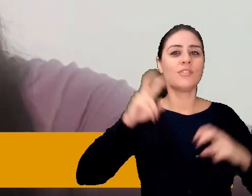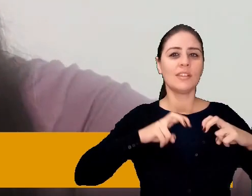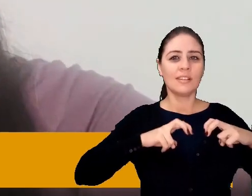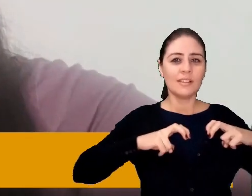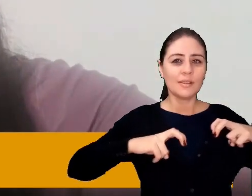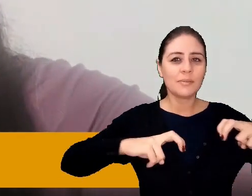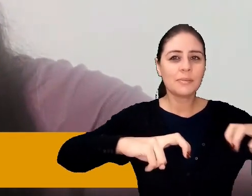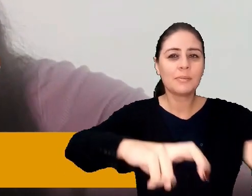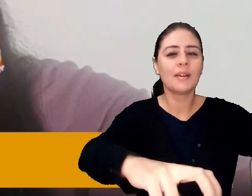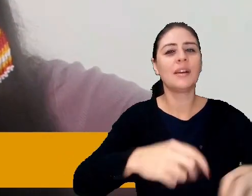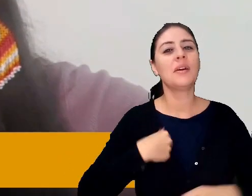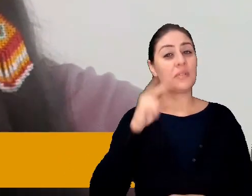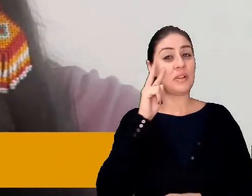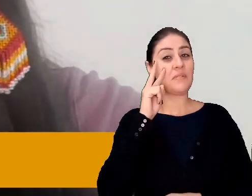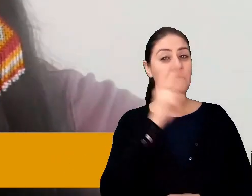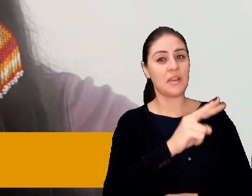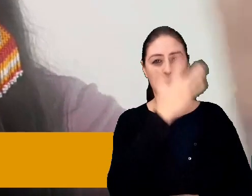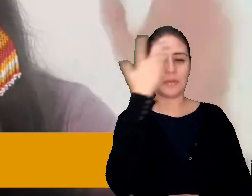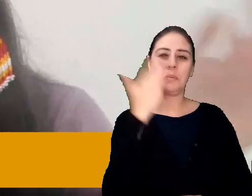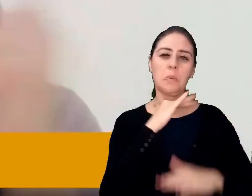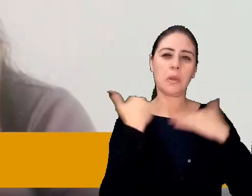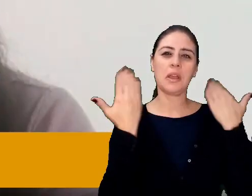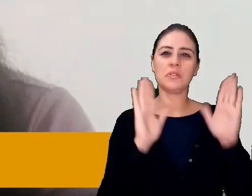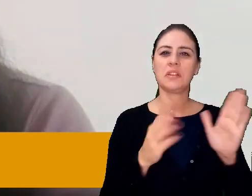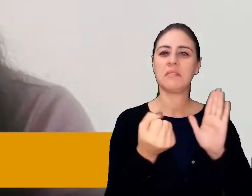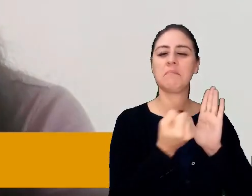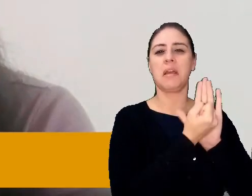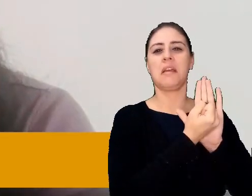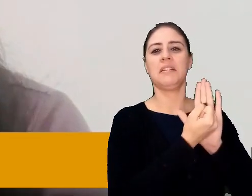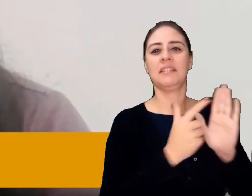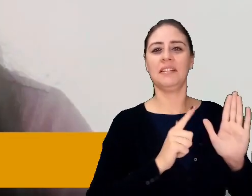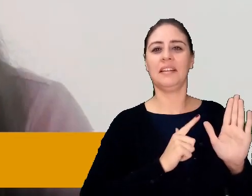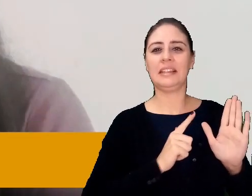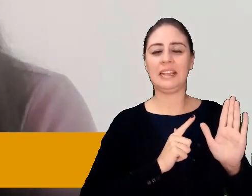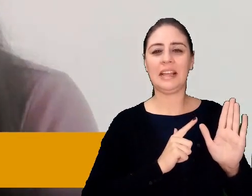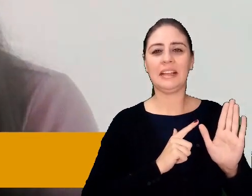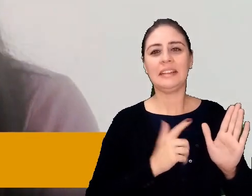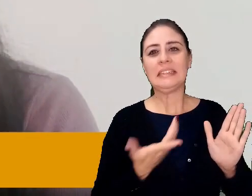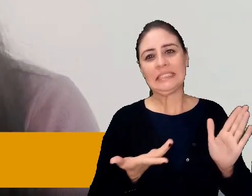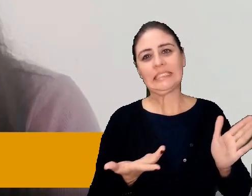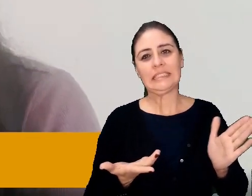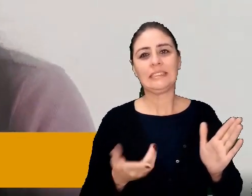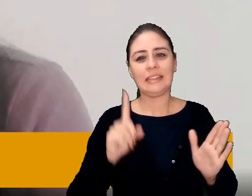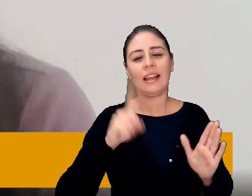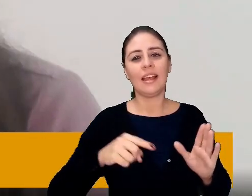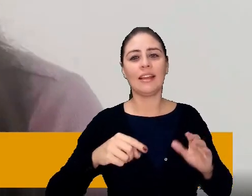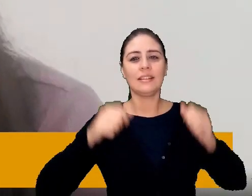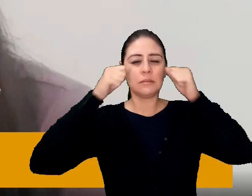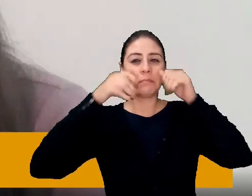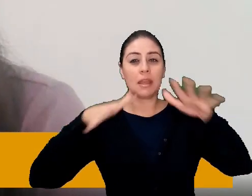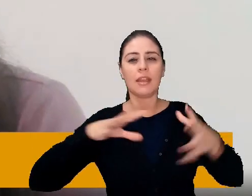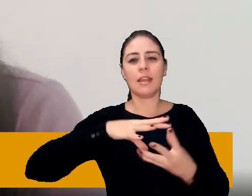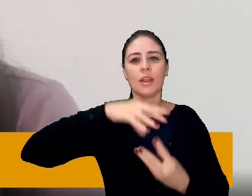aqueles que já se foram junto, cada um com a sua marca. Assim, né? Cada um pintadinho com a sua marca, mas os